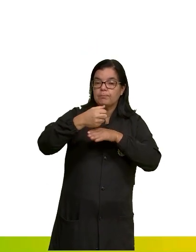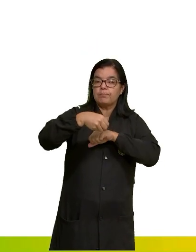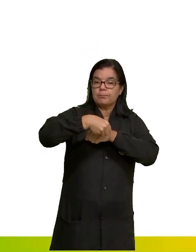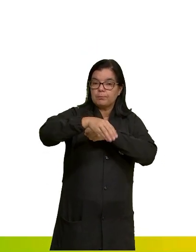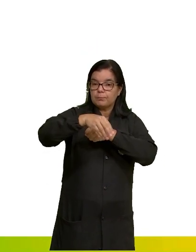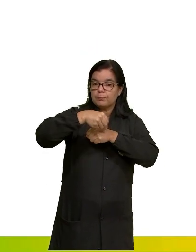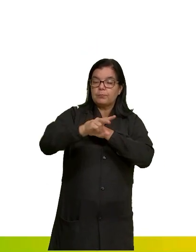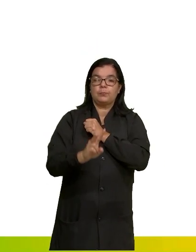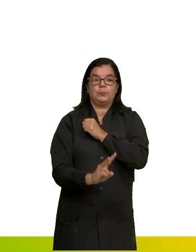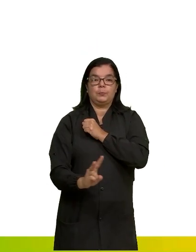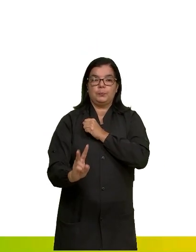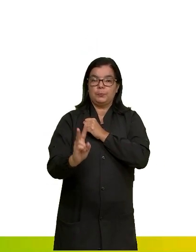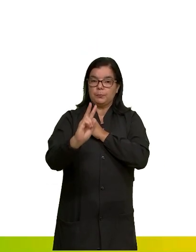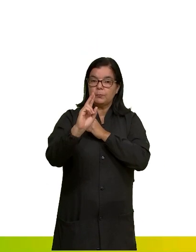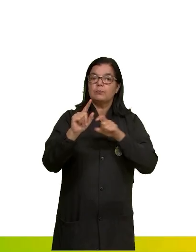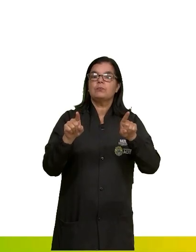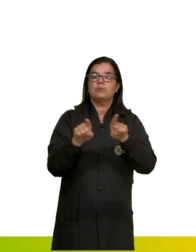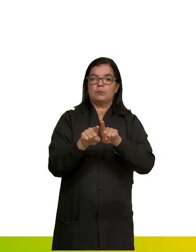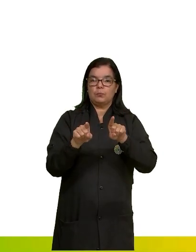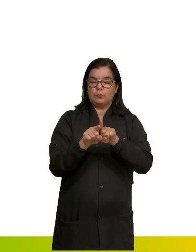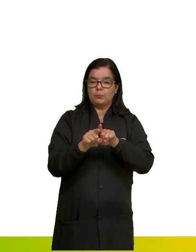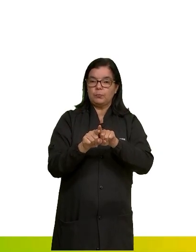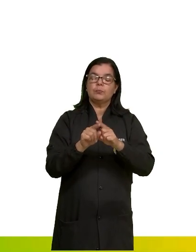transmitem valores